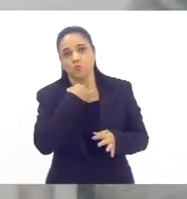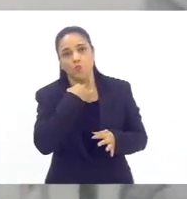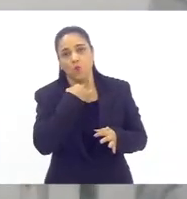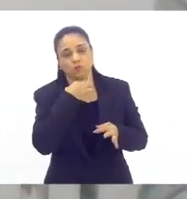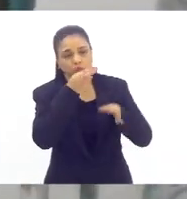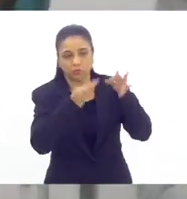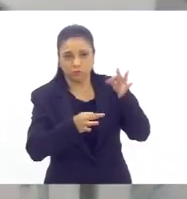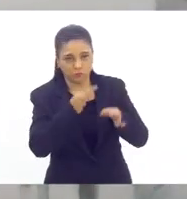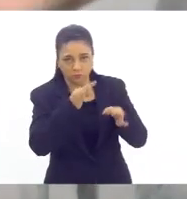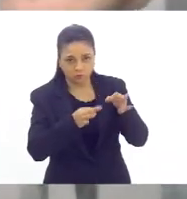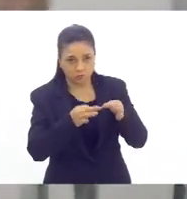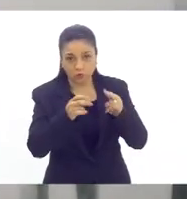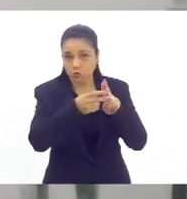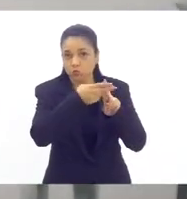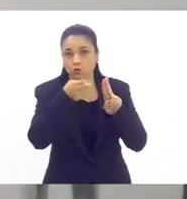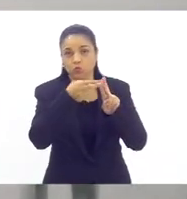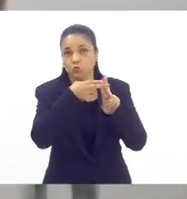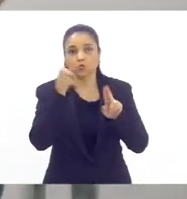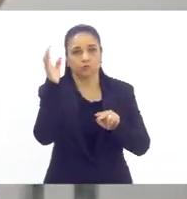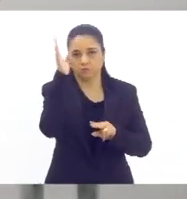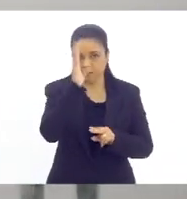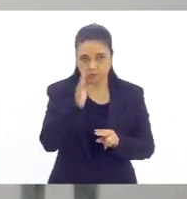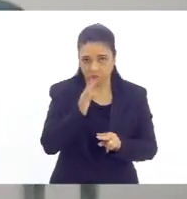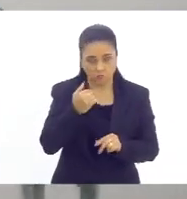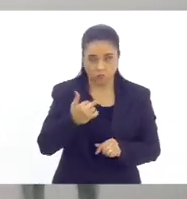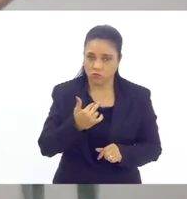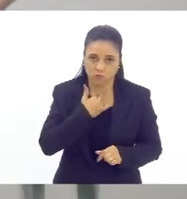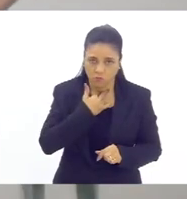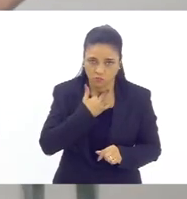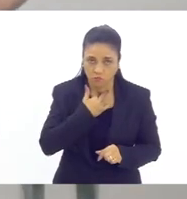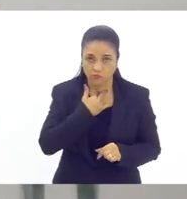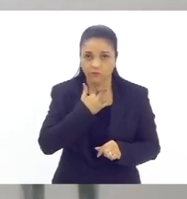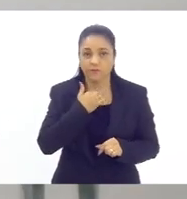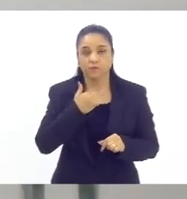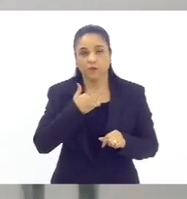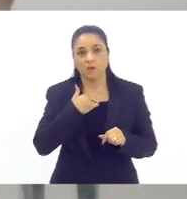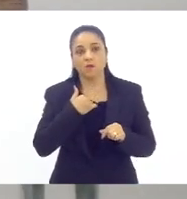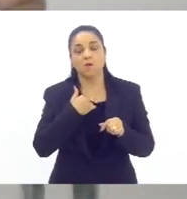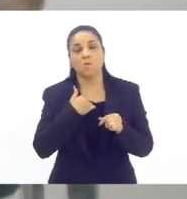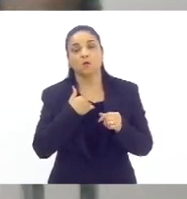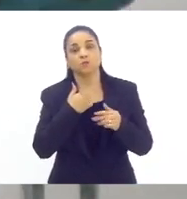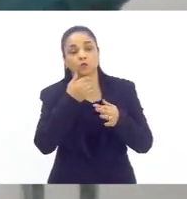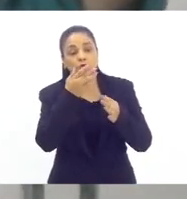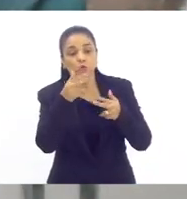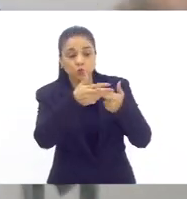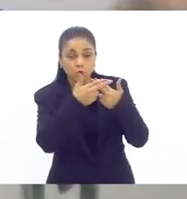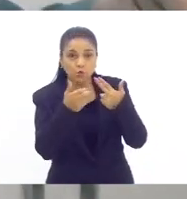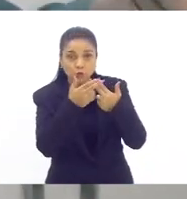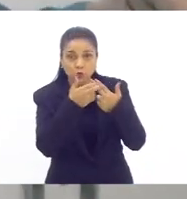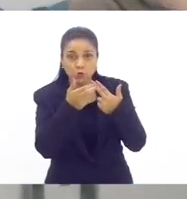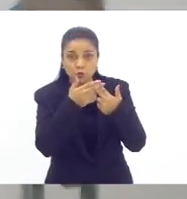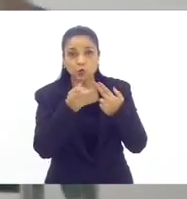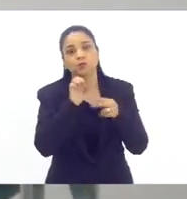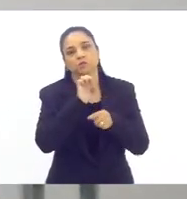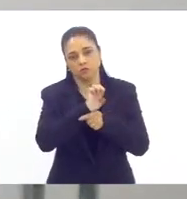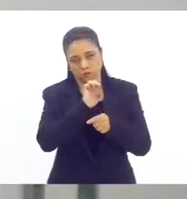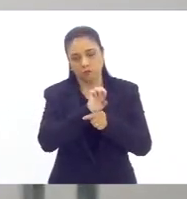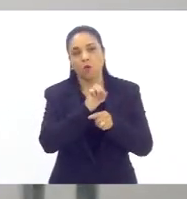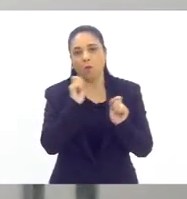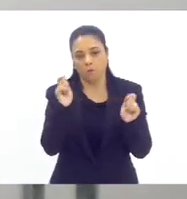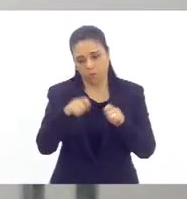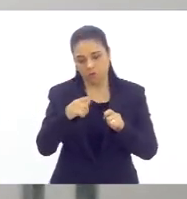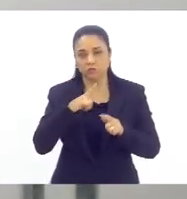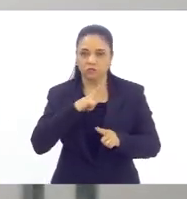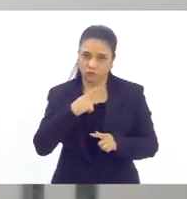porque eu não posso legislar agora tem como é tripartite eu posso legislar sobre o SUS Estadual dizer